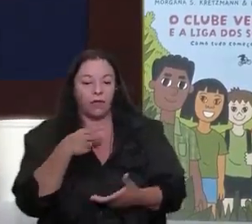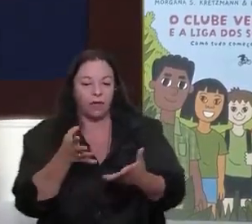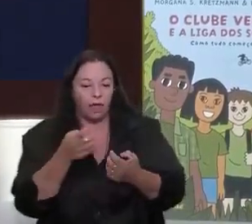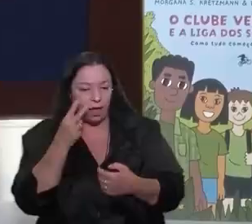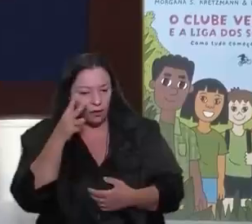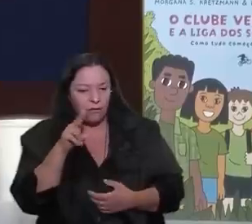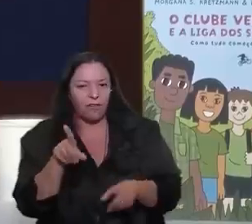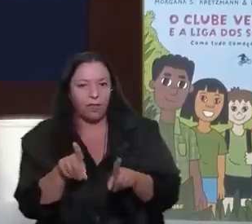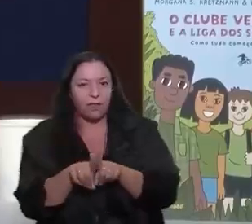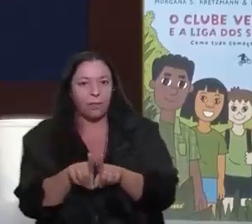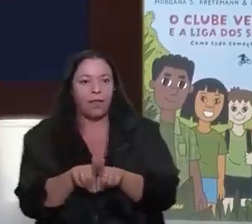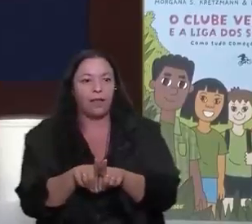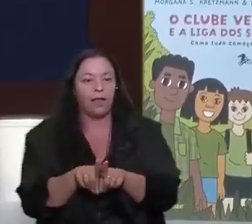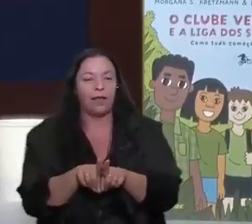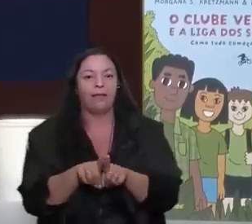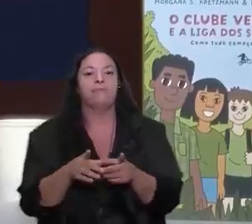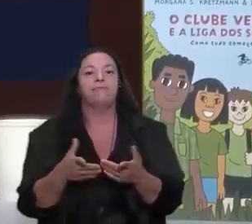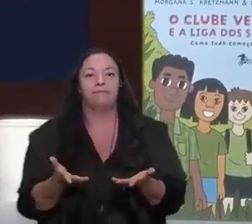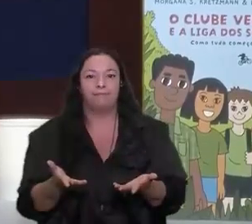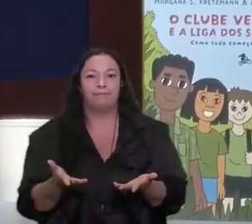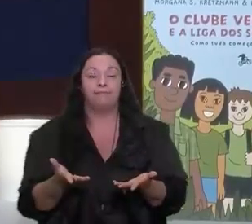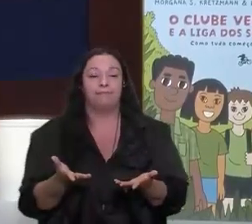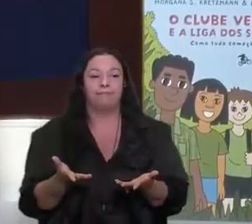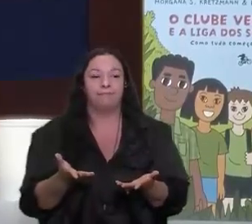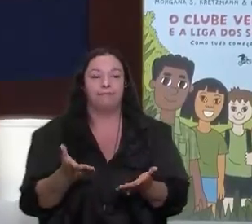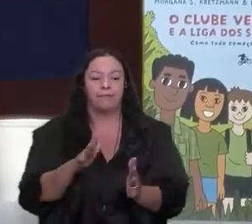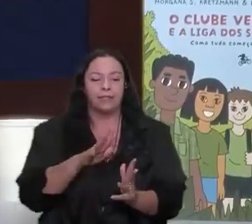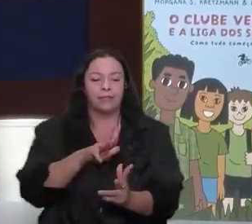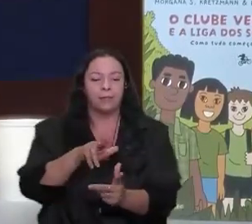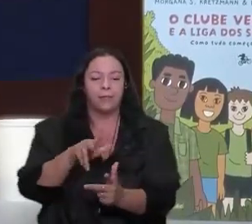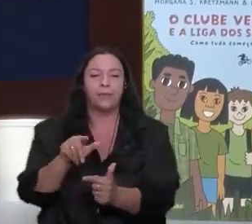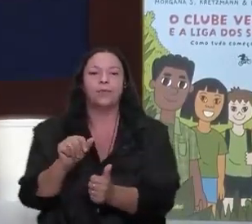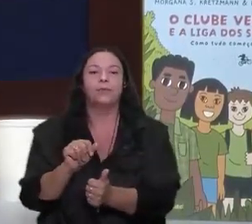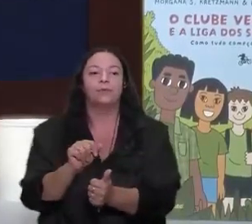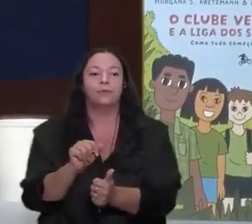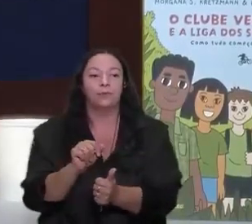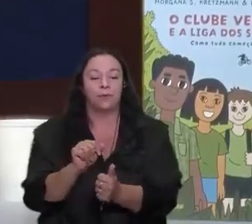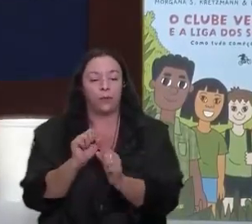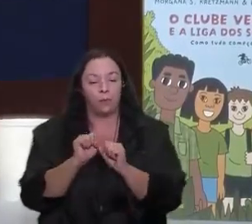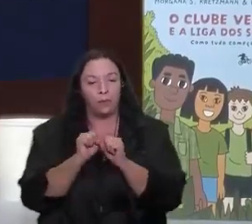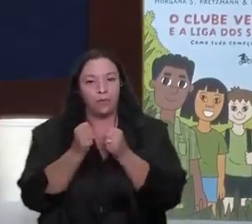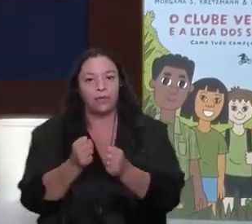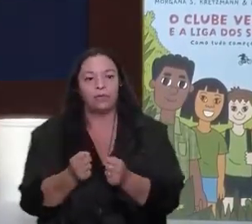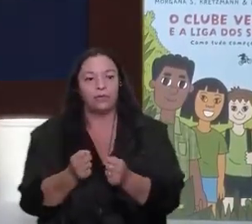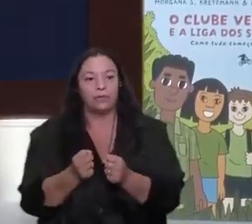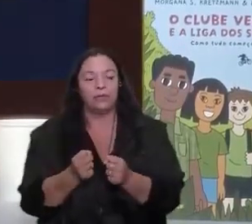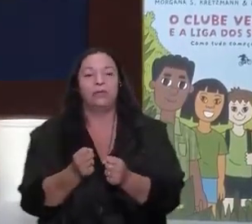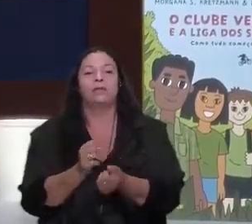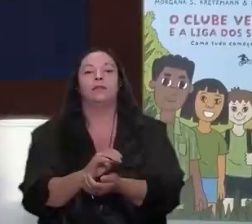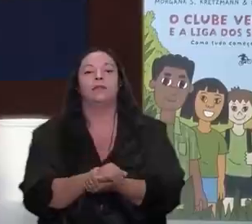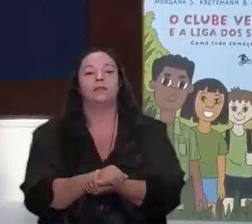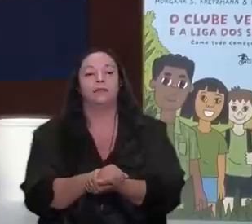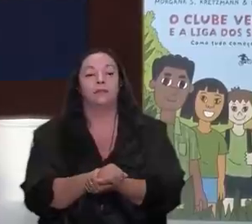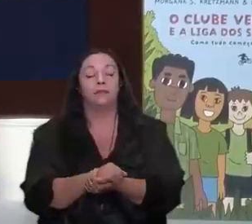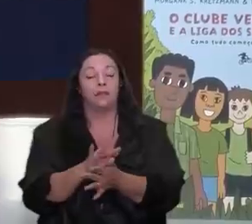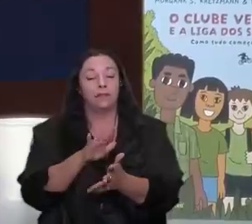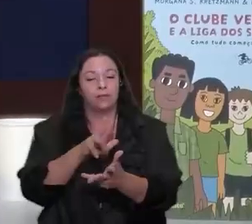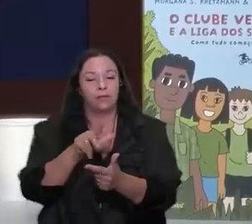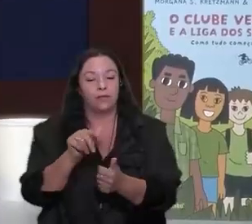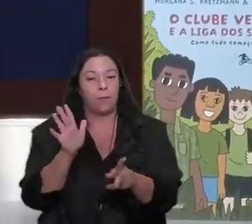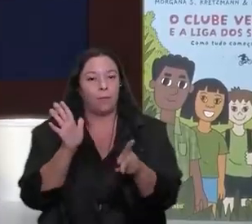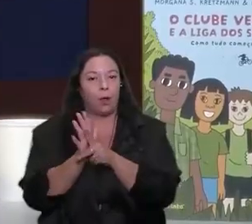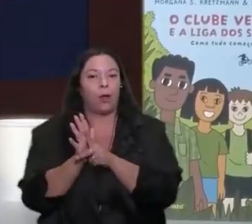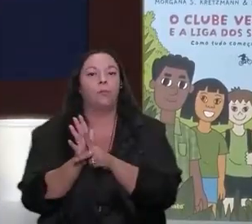isso. É se apropriar desse universo que eles têm o poder de tornar esse universo